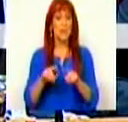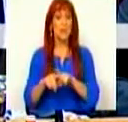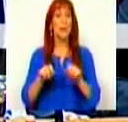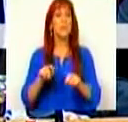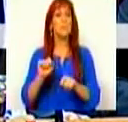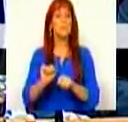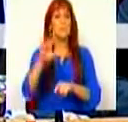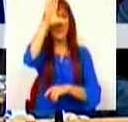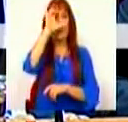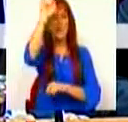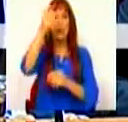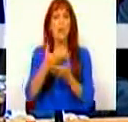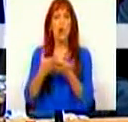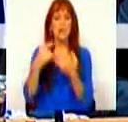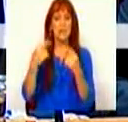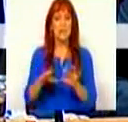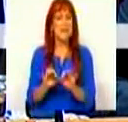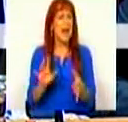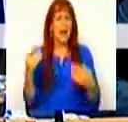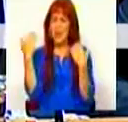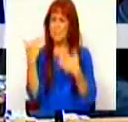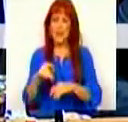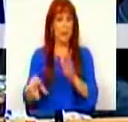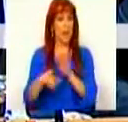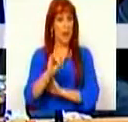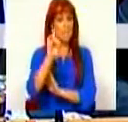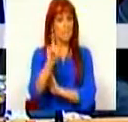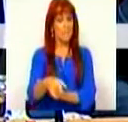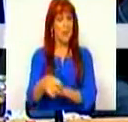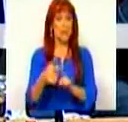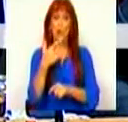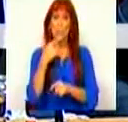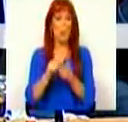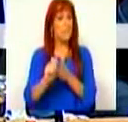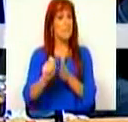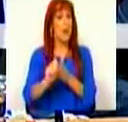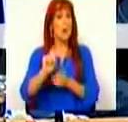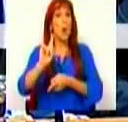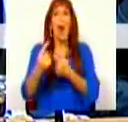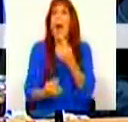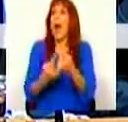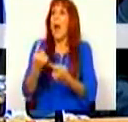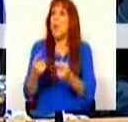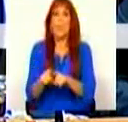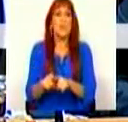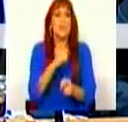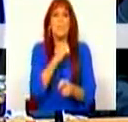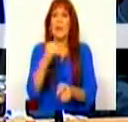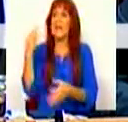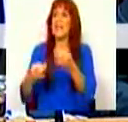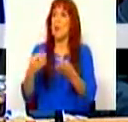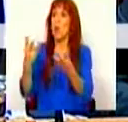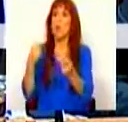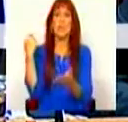que temos vindo a negociar no estrito limite da legalidade, não podemos pagar algo que não tem o visto do Tribunal de